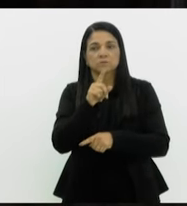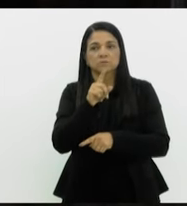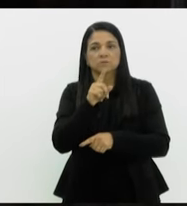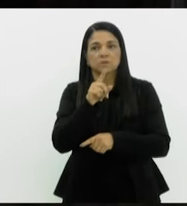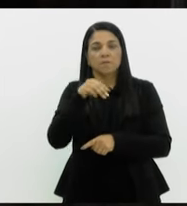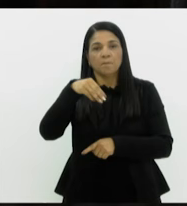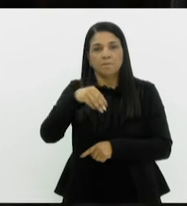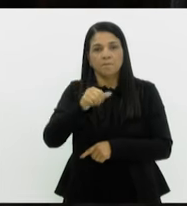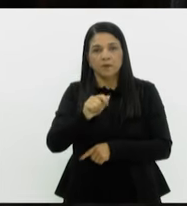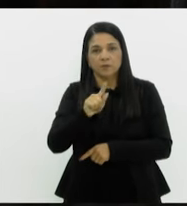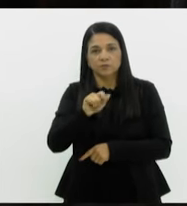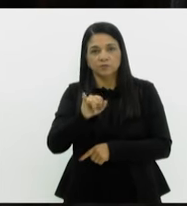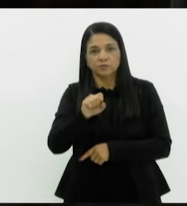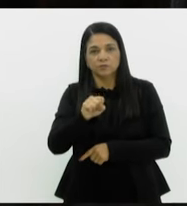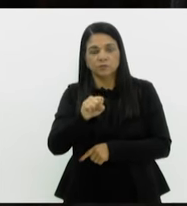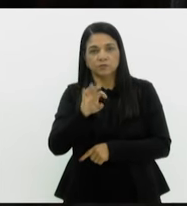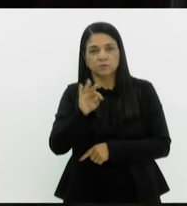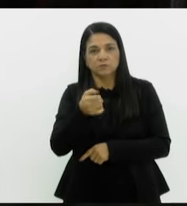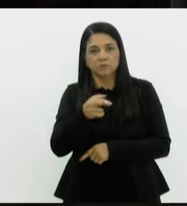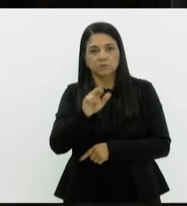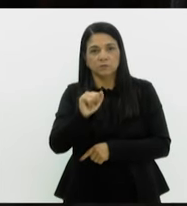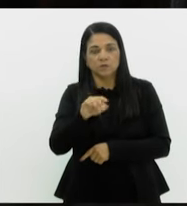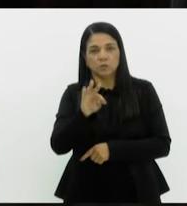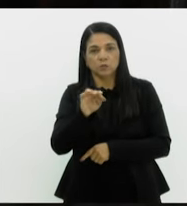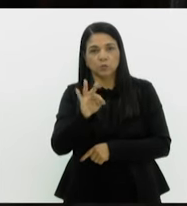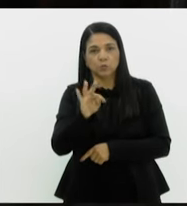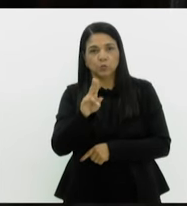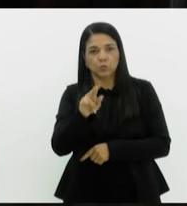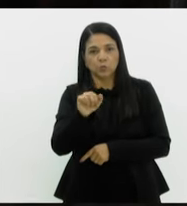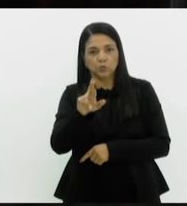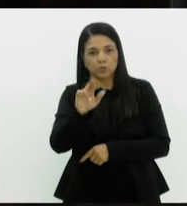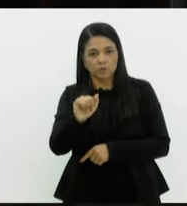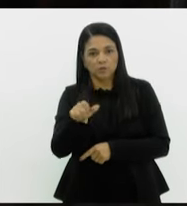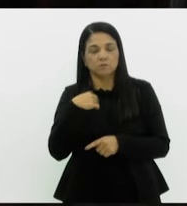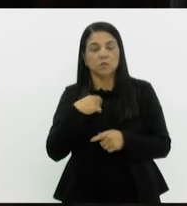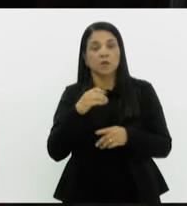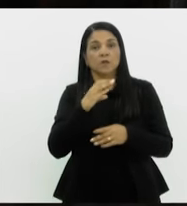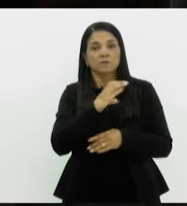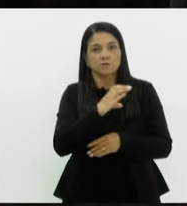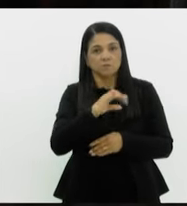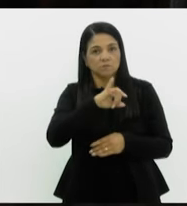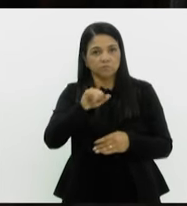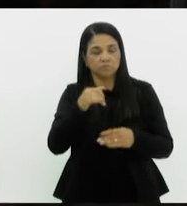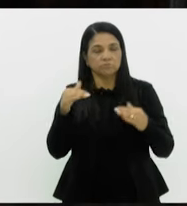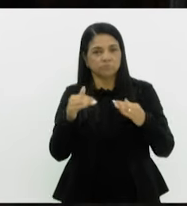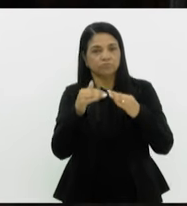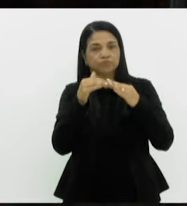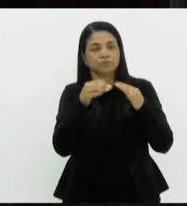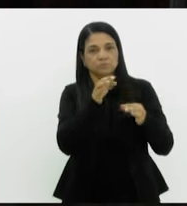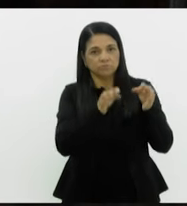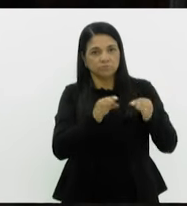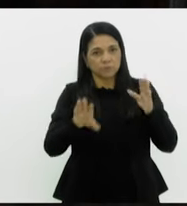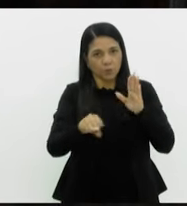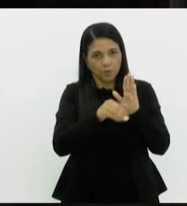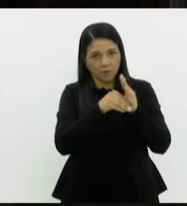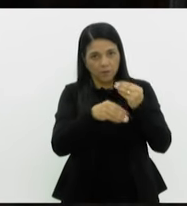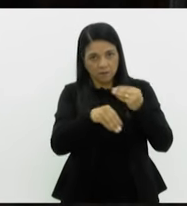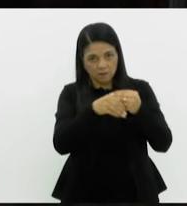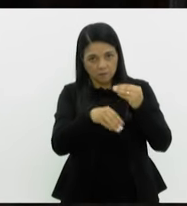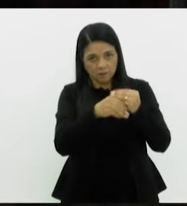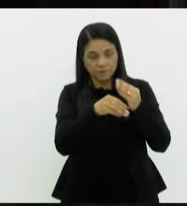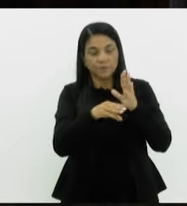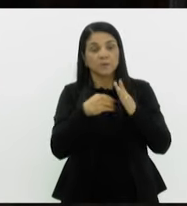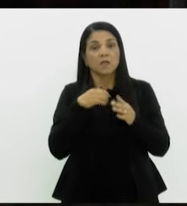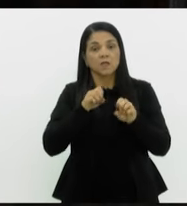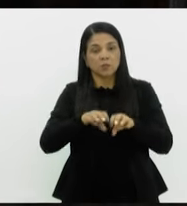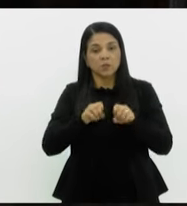magistratura, na forma que menciona. Parecer da Comissão de Constituição e Justiça pela juridicidade, com emendas, e de